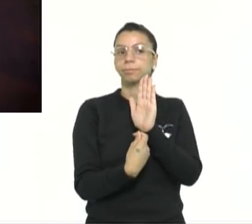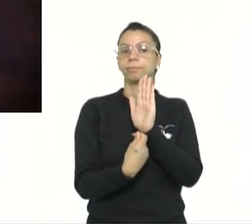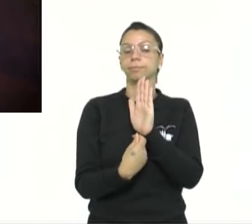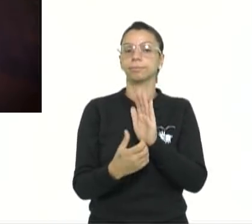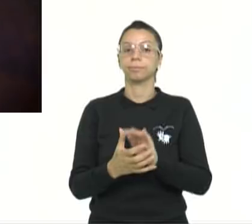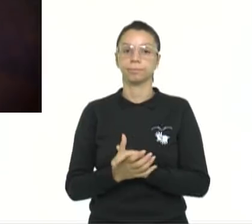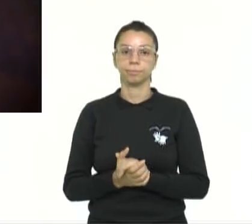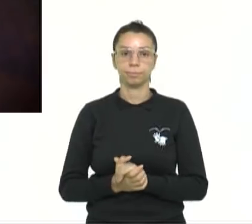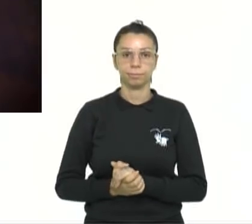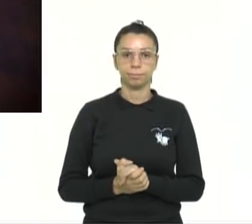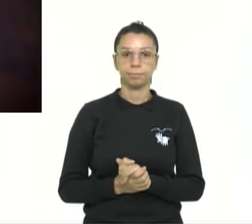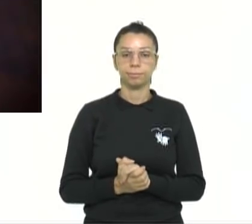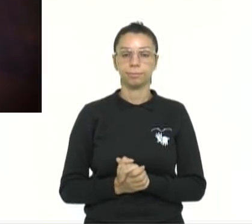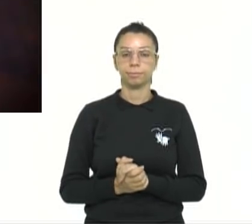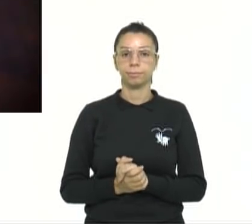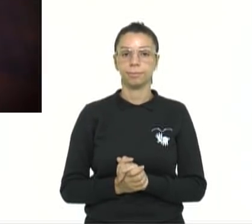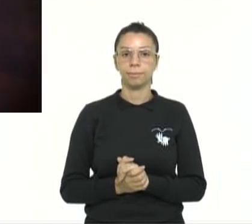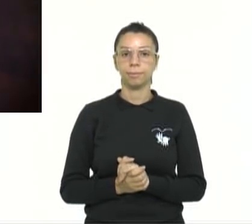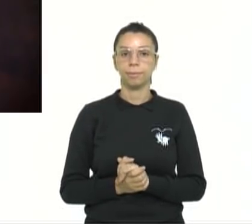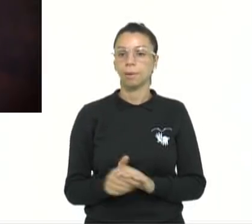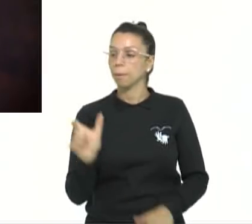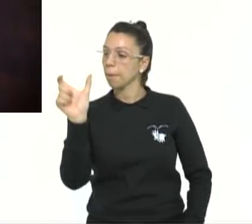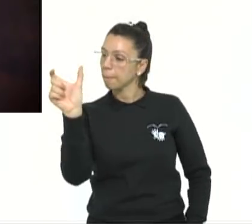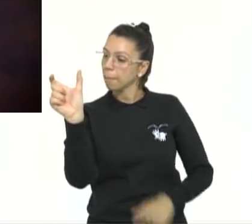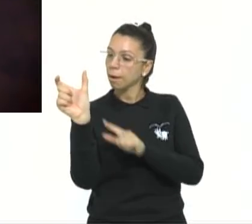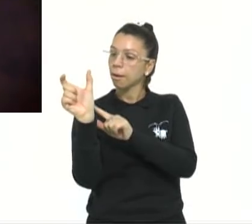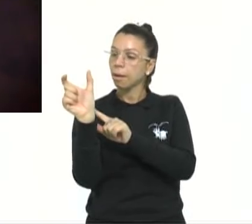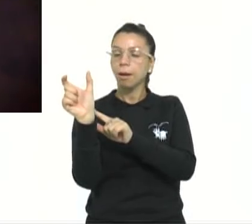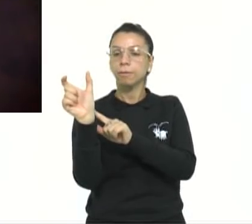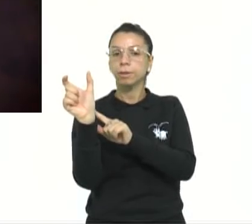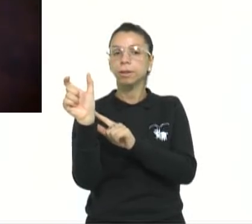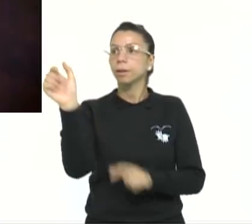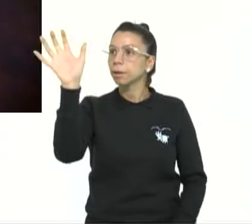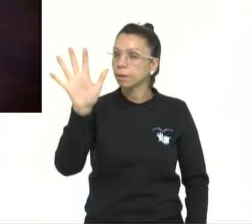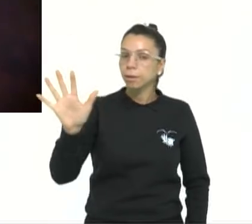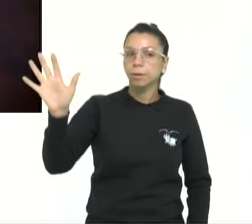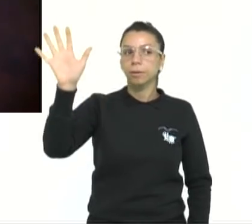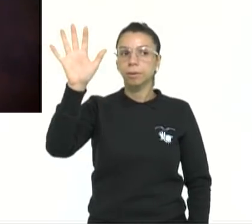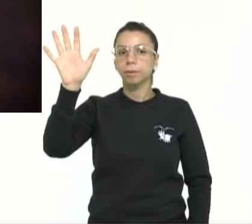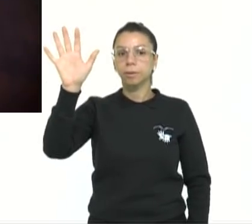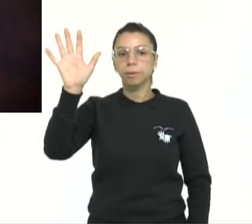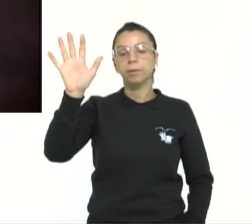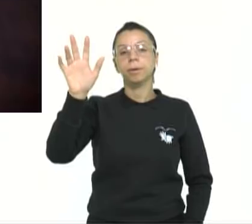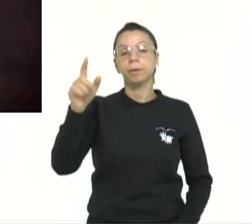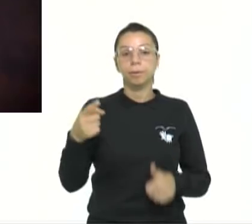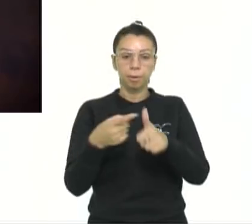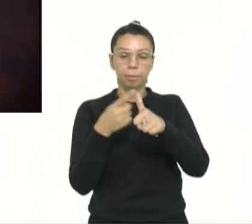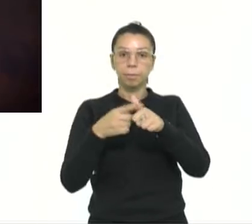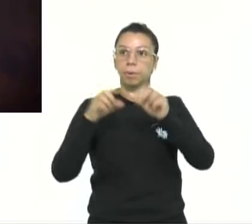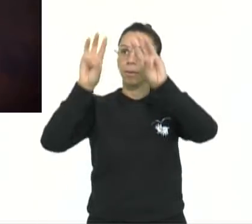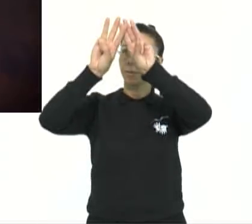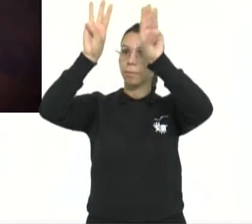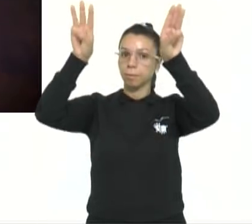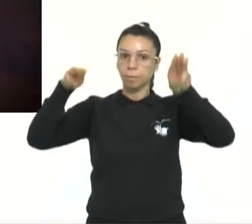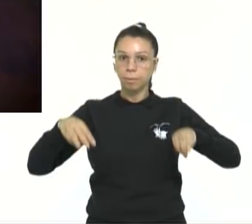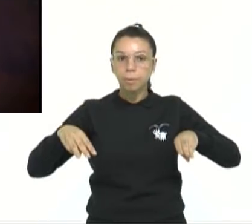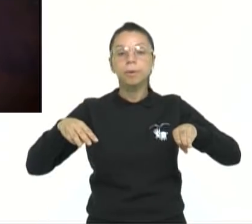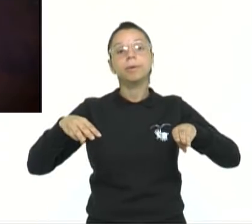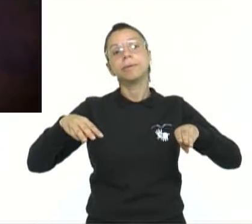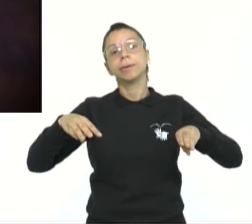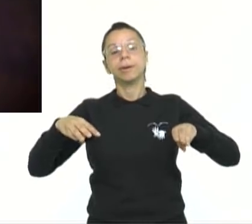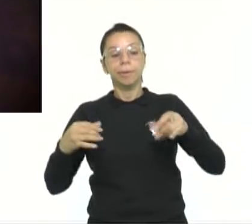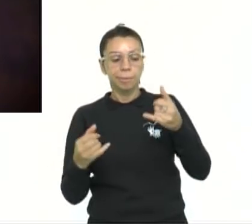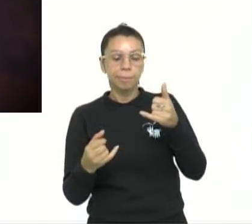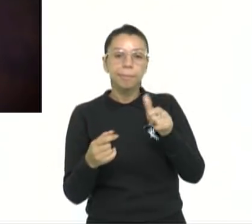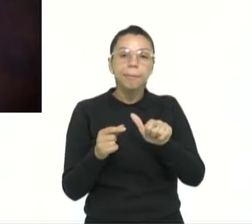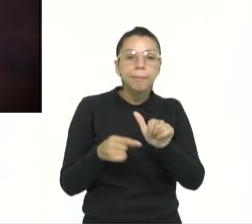onde essa palavra é representada por uma imagem. Então, por exemplo, a primeira é museum, que é o museu, ela aparece justamente quando os